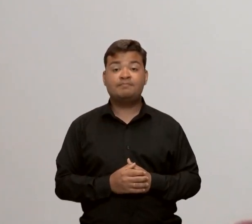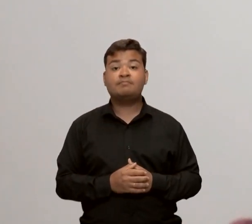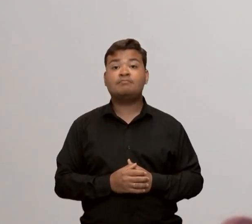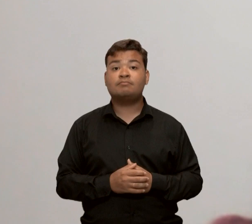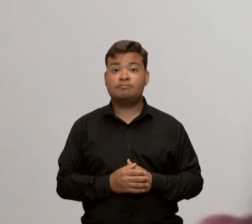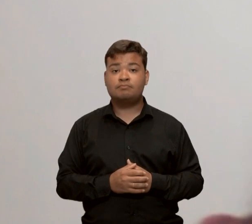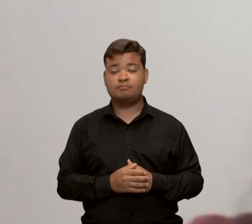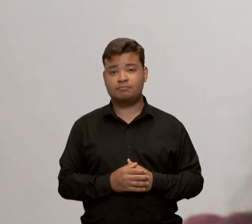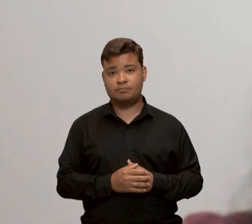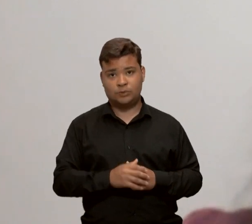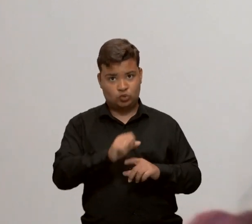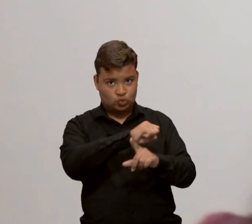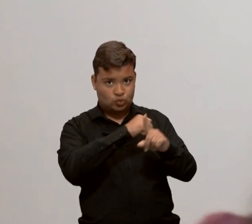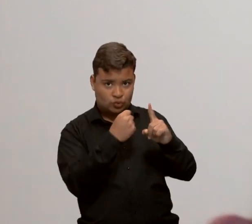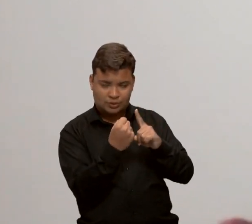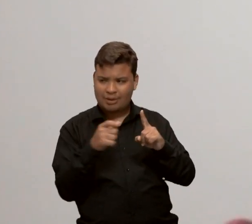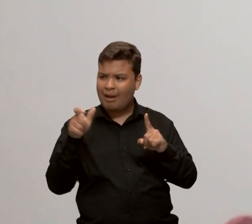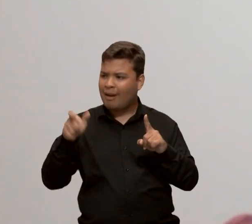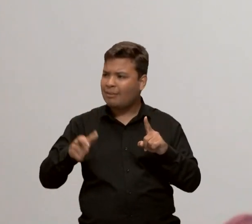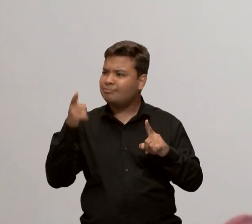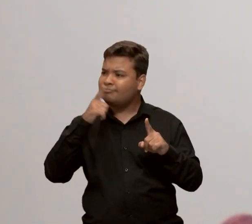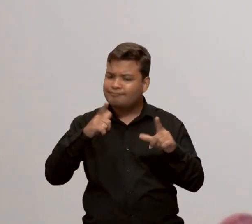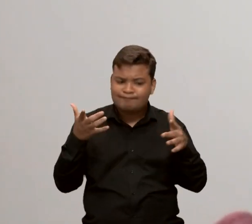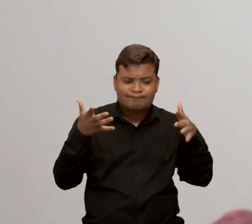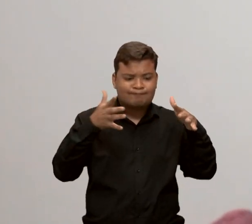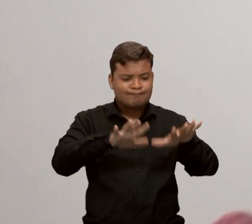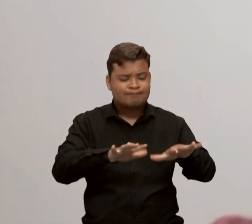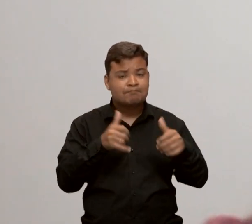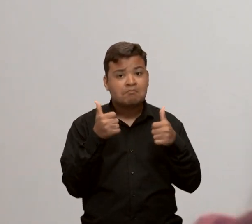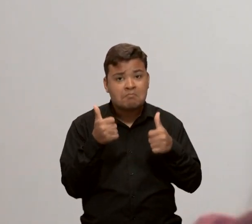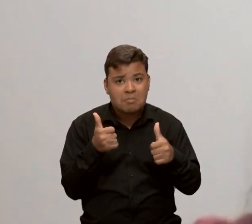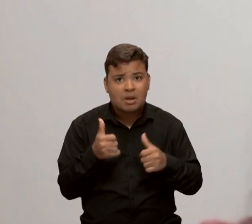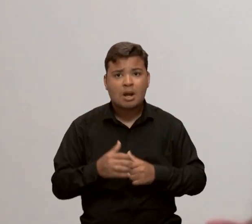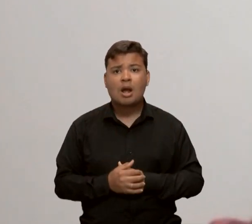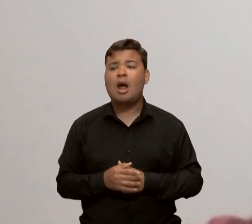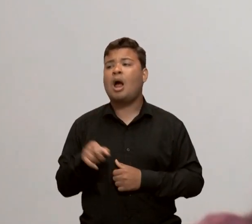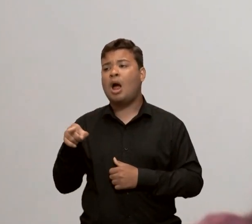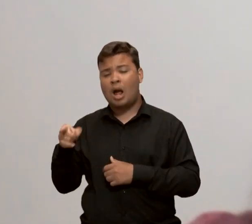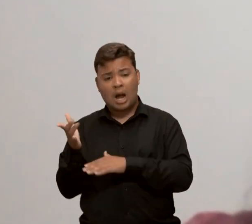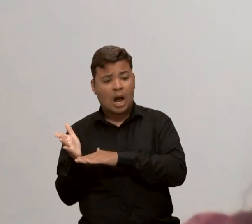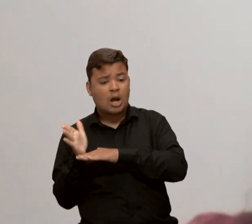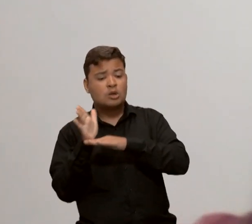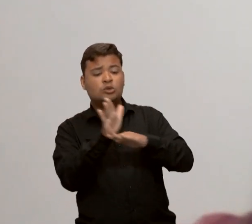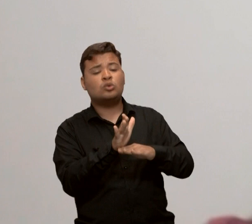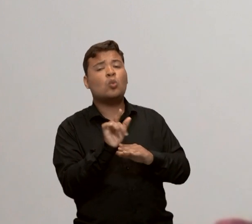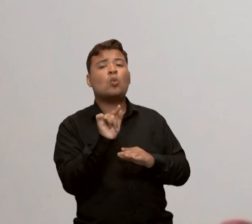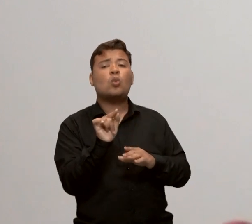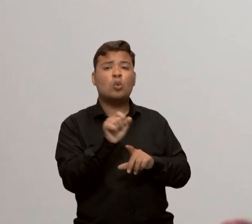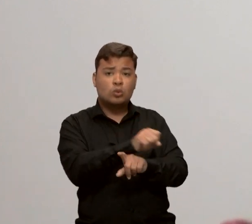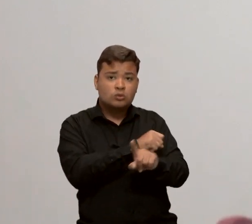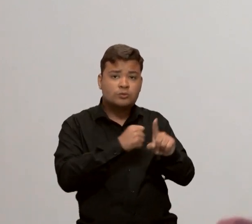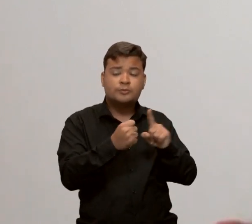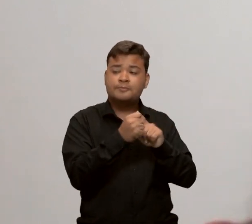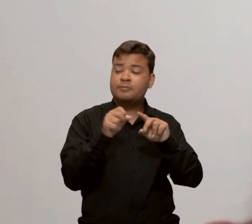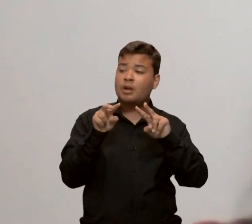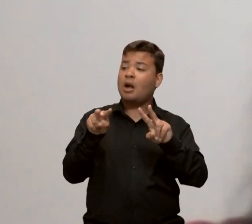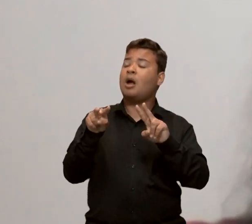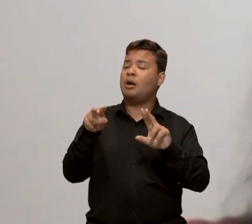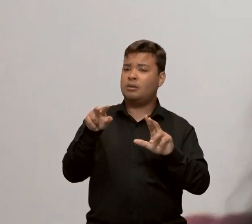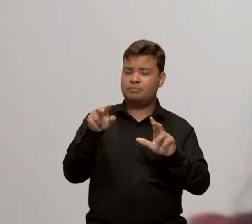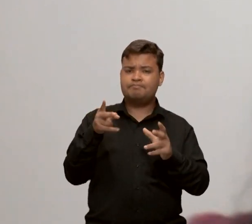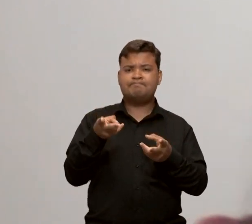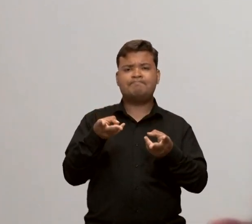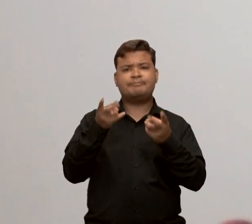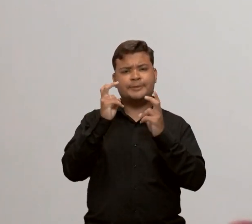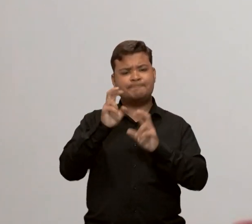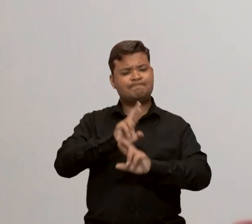na sociedade, ela vai auxiliar essa sociedade a enxergar um mundo diferente.